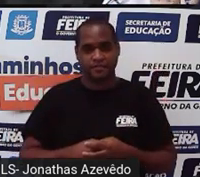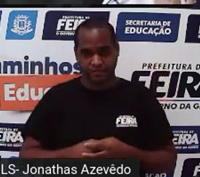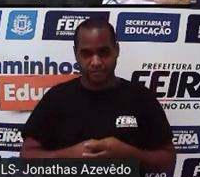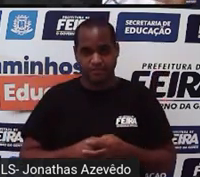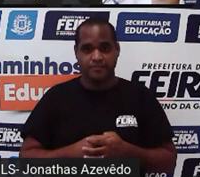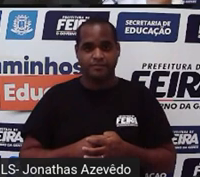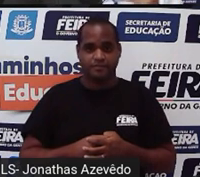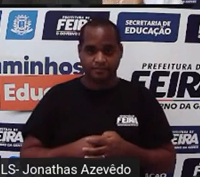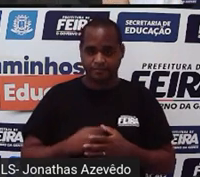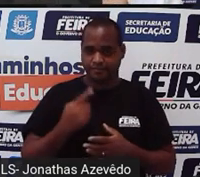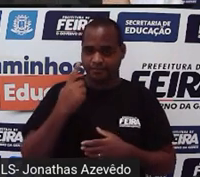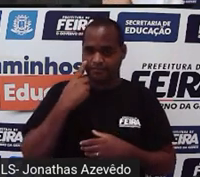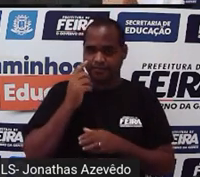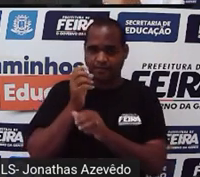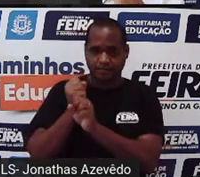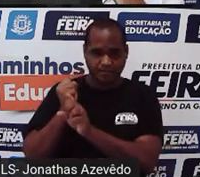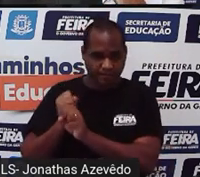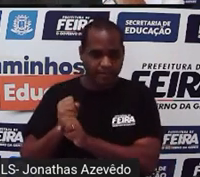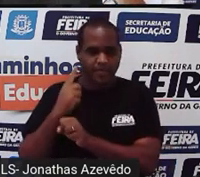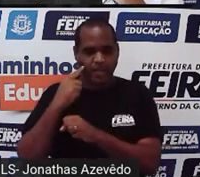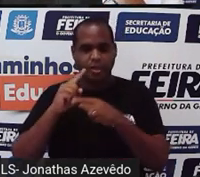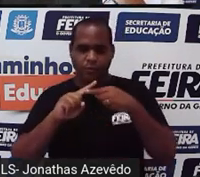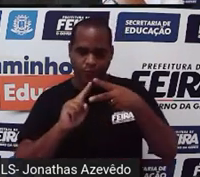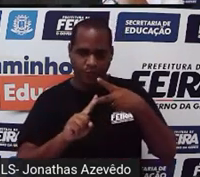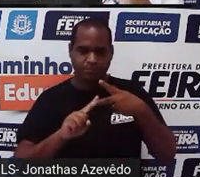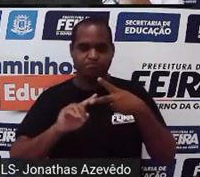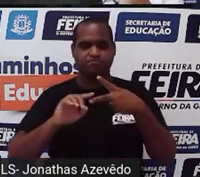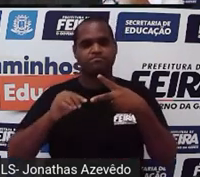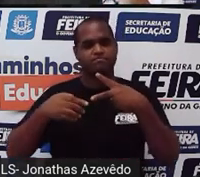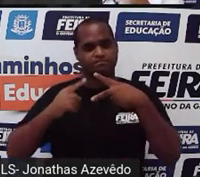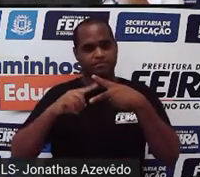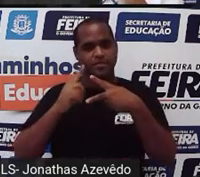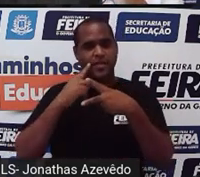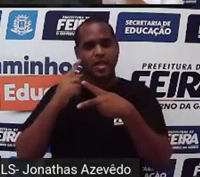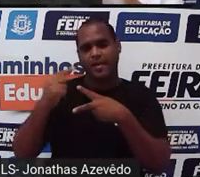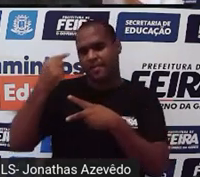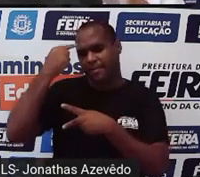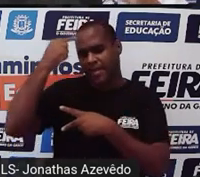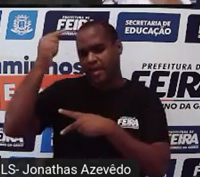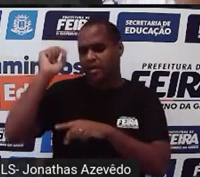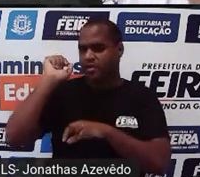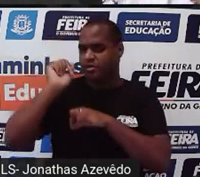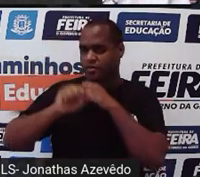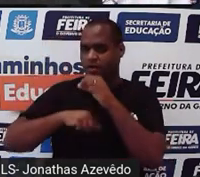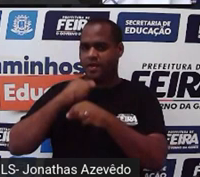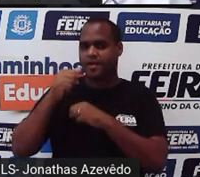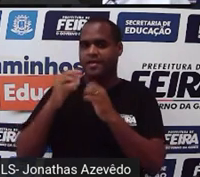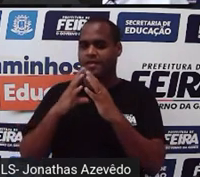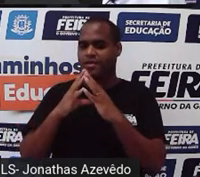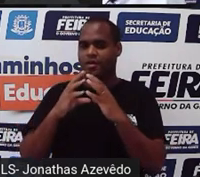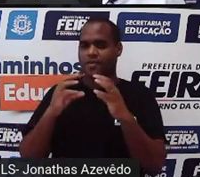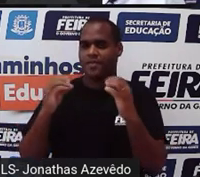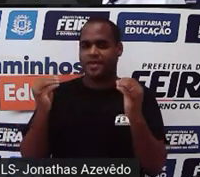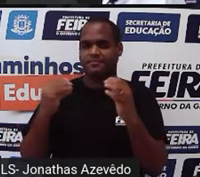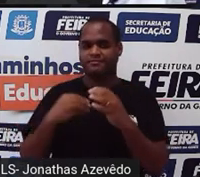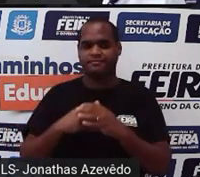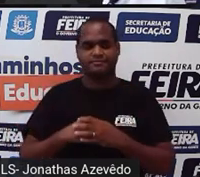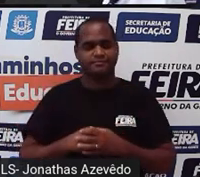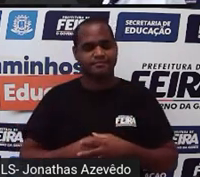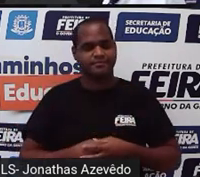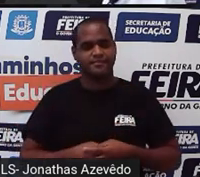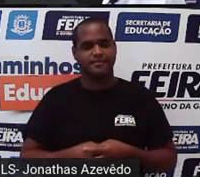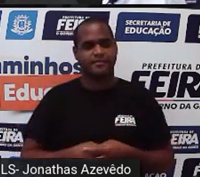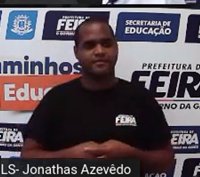e olha só somar as duas equações com a intenção de fazer uma das incógnitas desaparecer